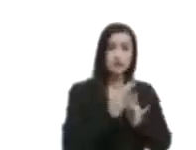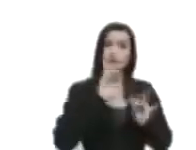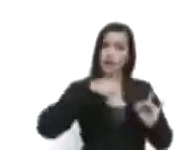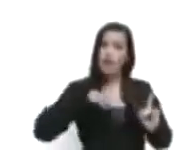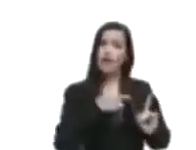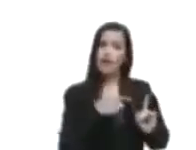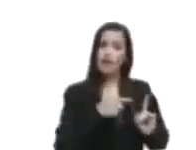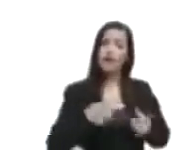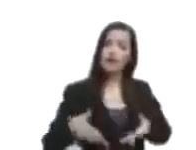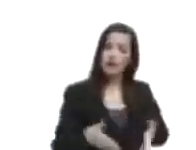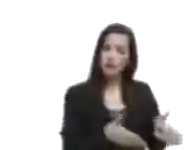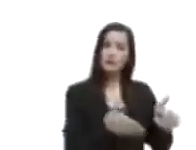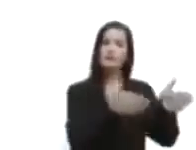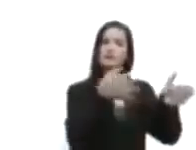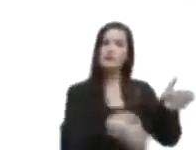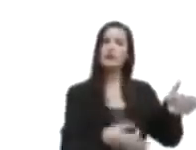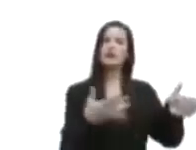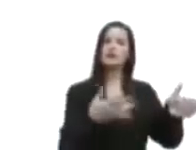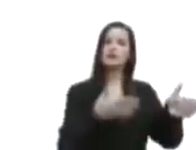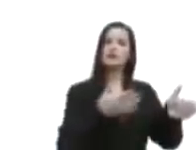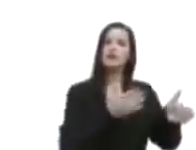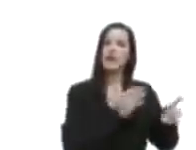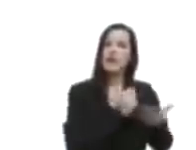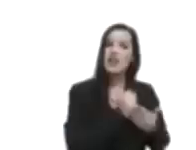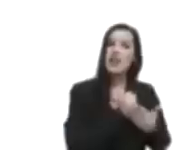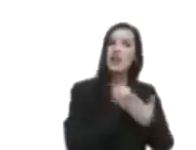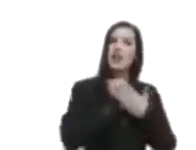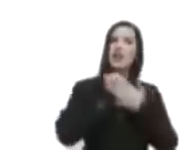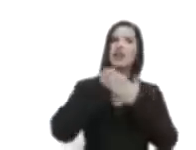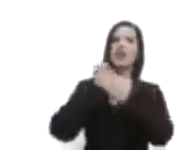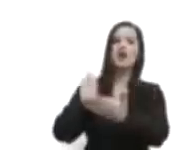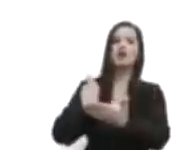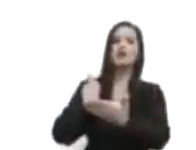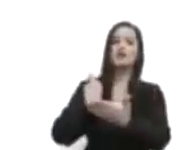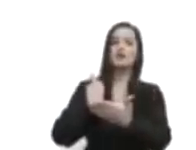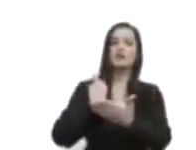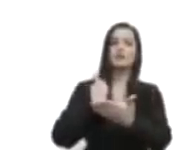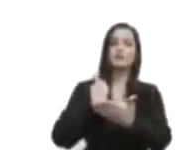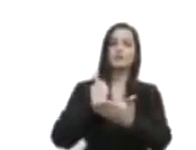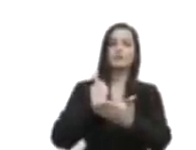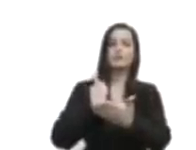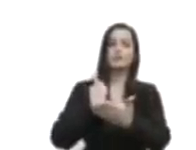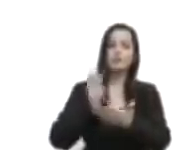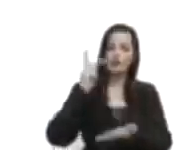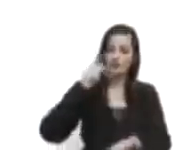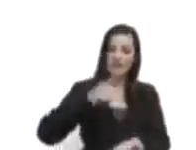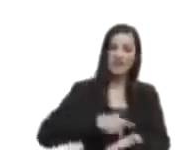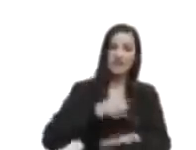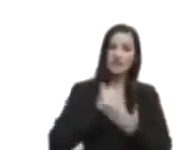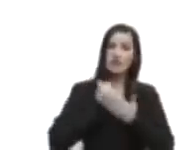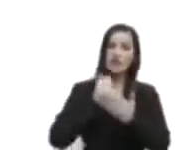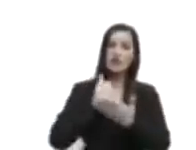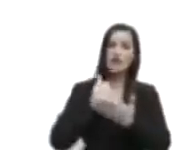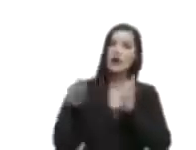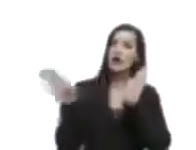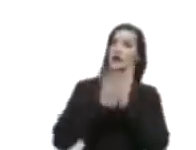único caminho que leva de fato à verdade, que leva ao Pai.